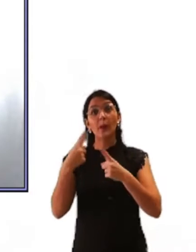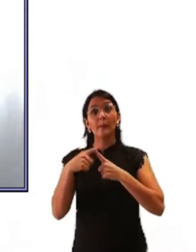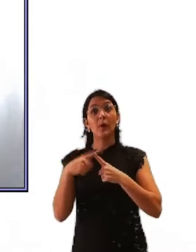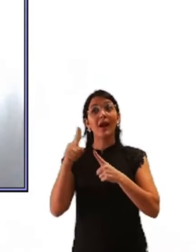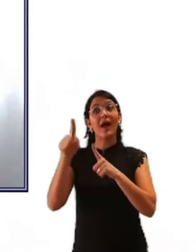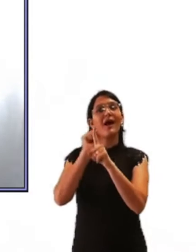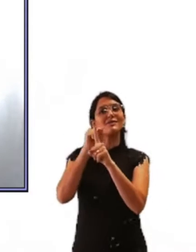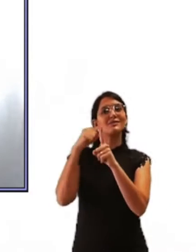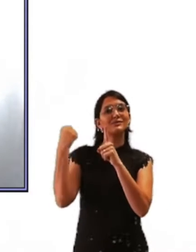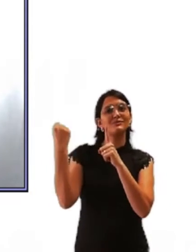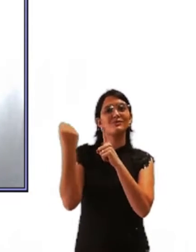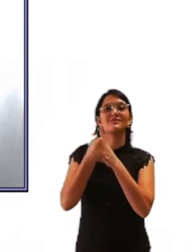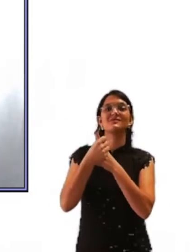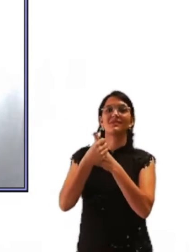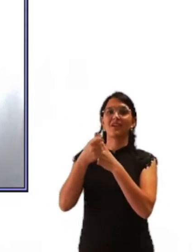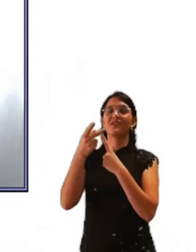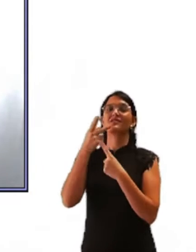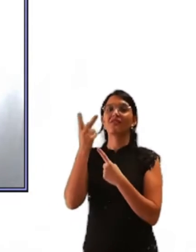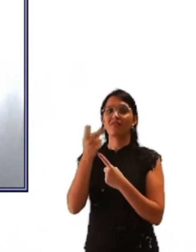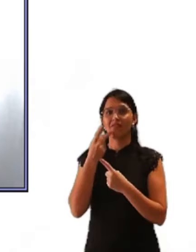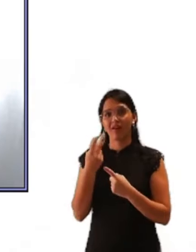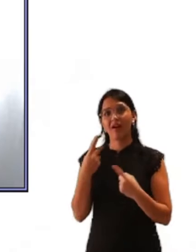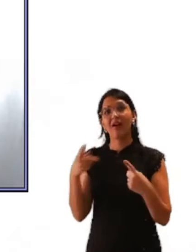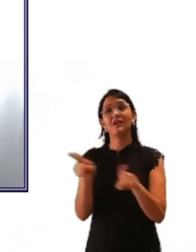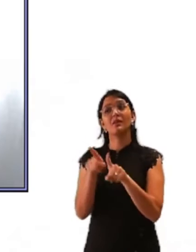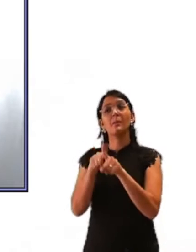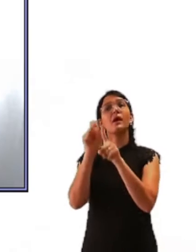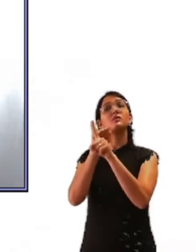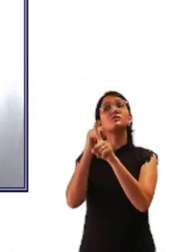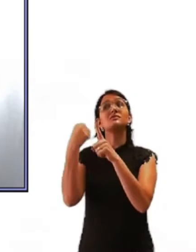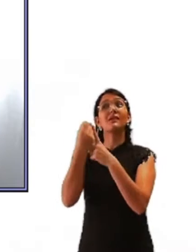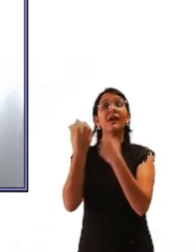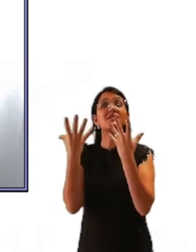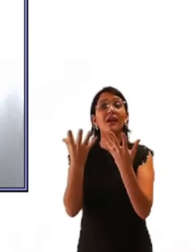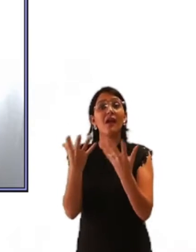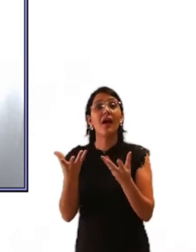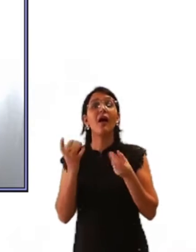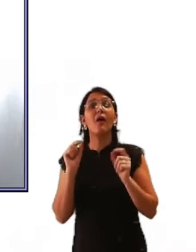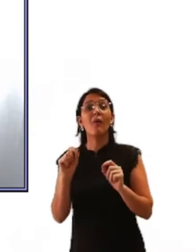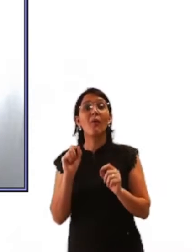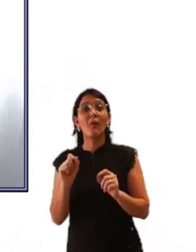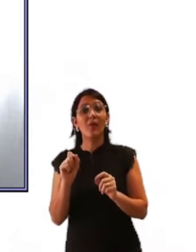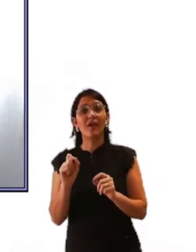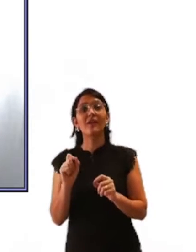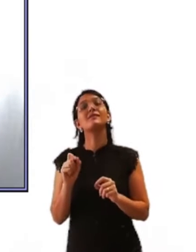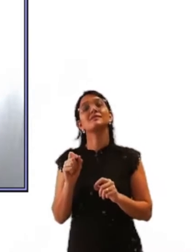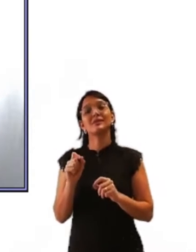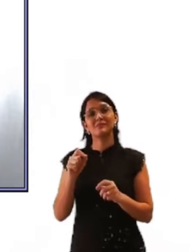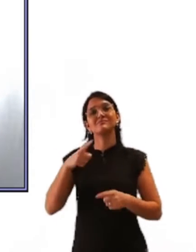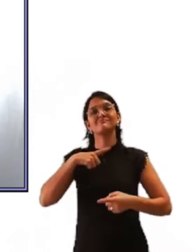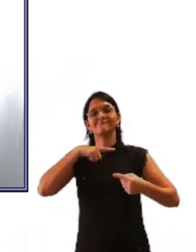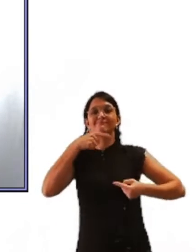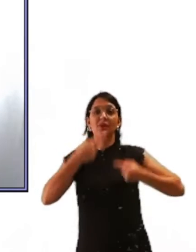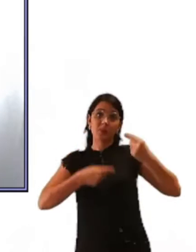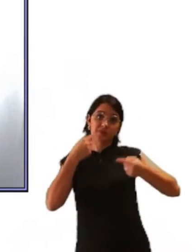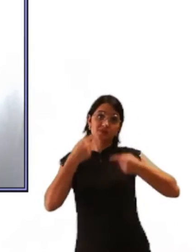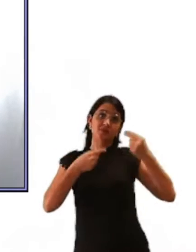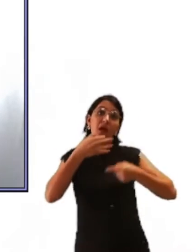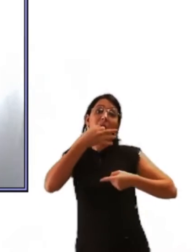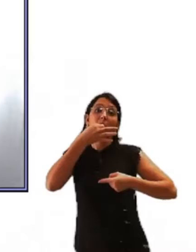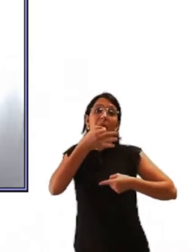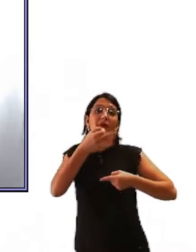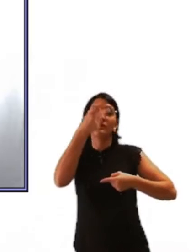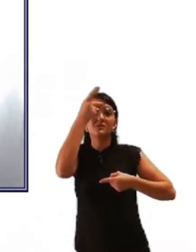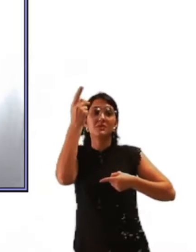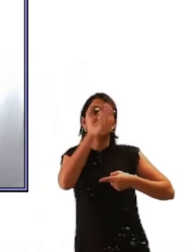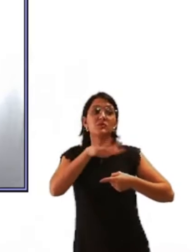sociedade clama, pelo que a sociedade anseia, né? Então, esse é um ponto que já gera uma discussão. Opinião